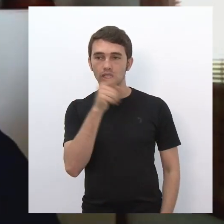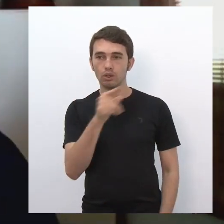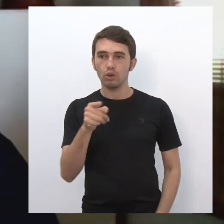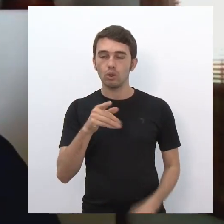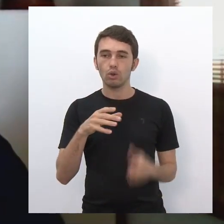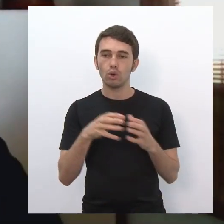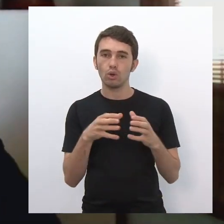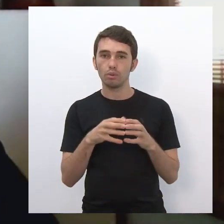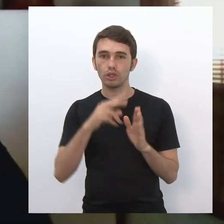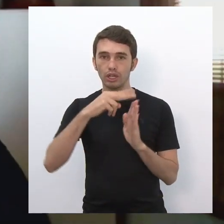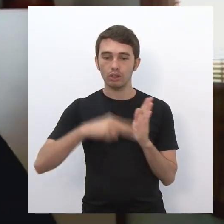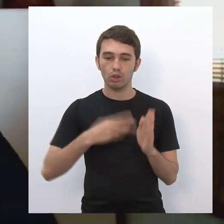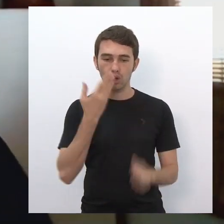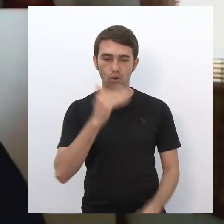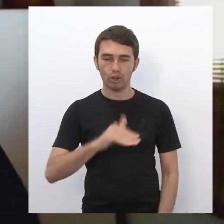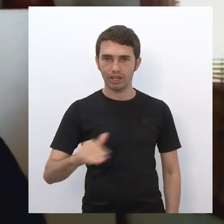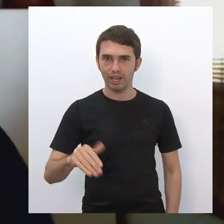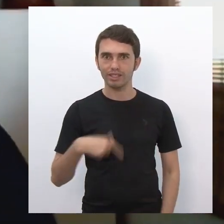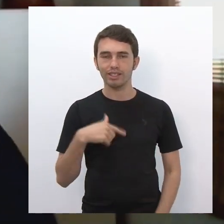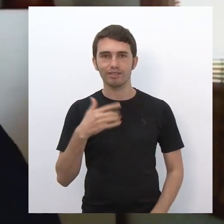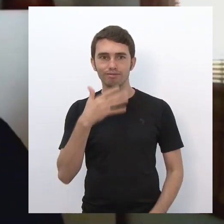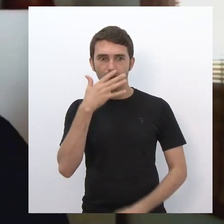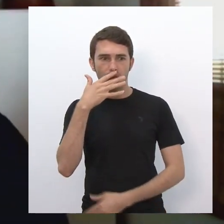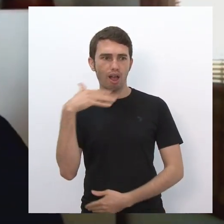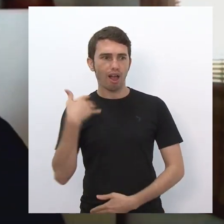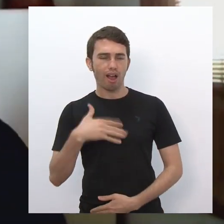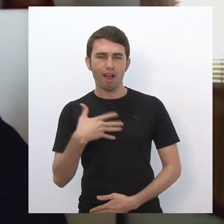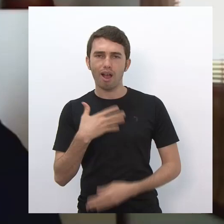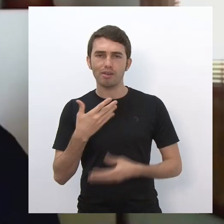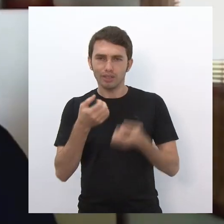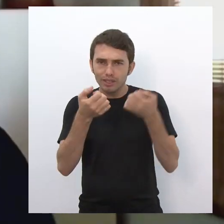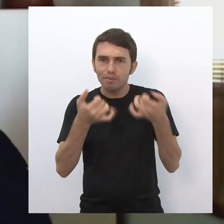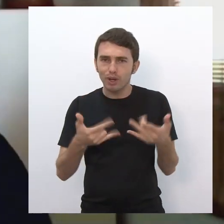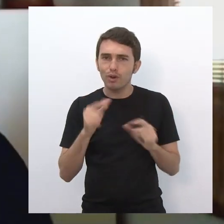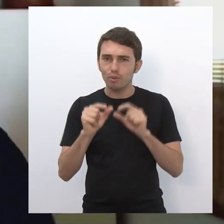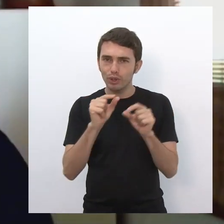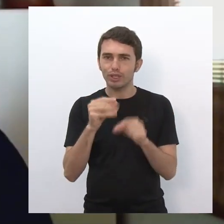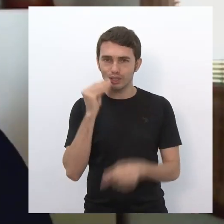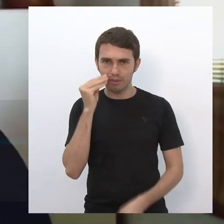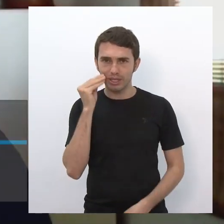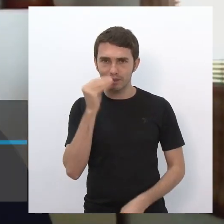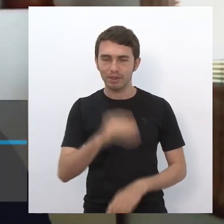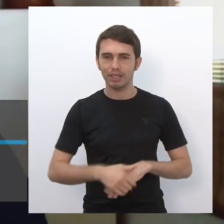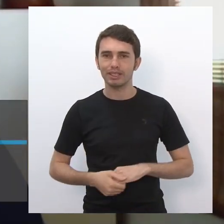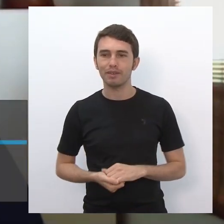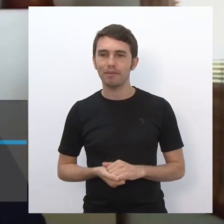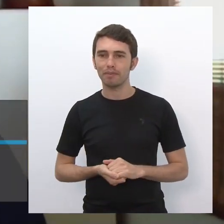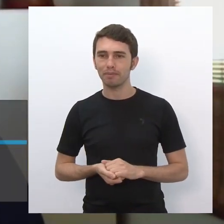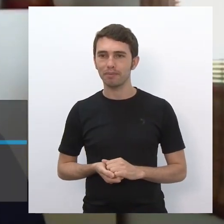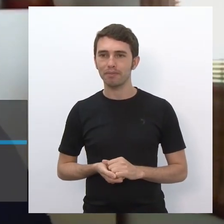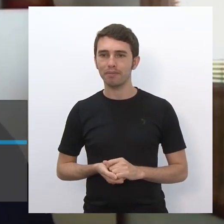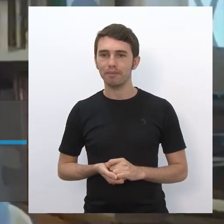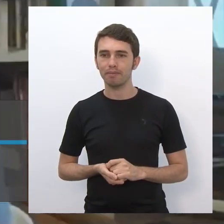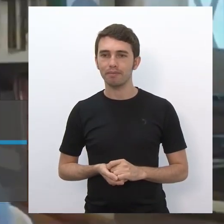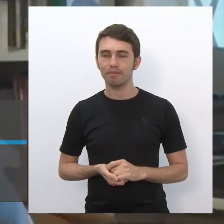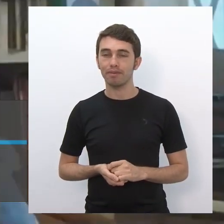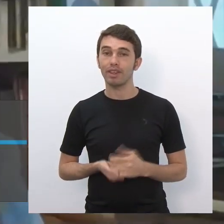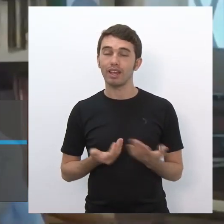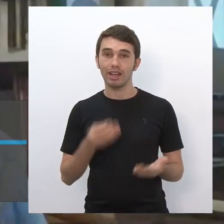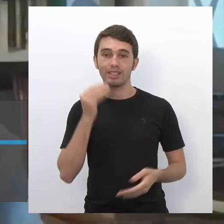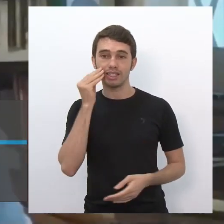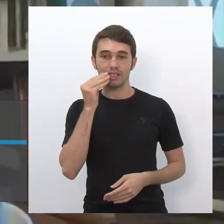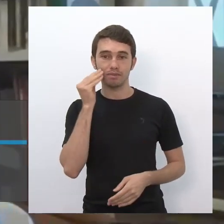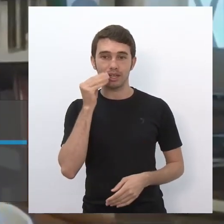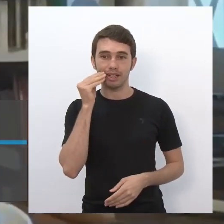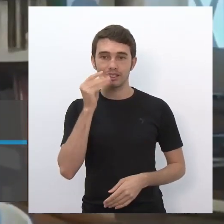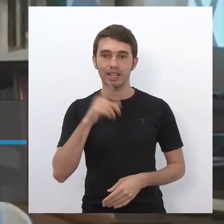com crianças, que nos encantou. Conta para a gente um pouco sobre essa experiência. Essa experiência ela tem